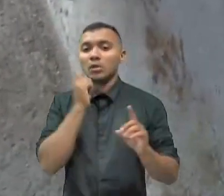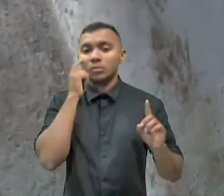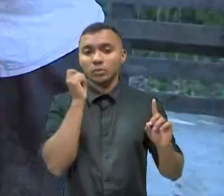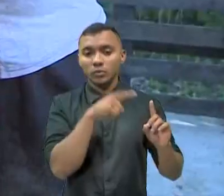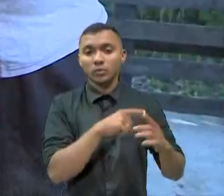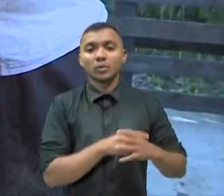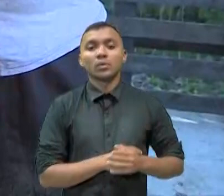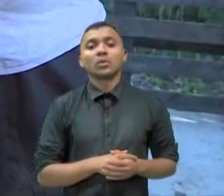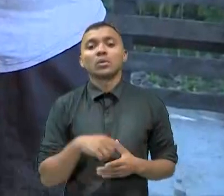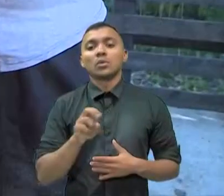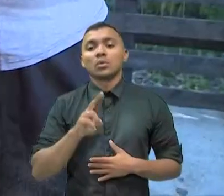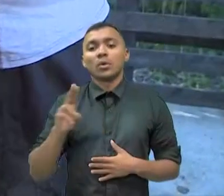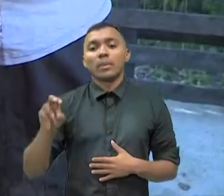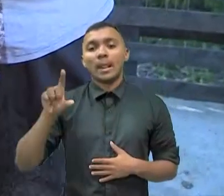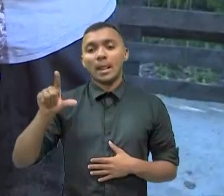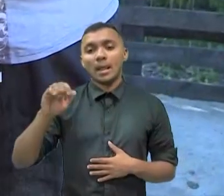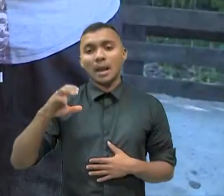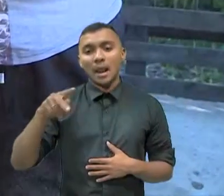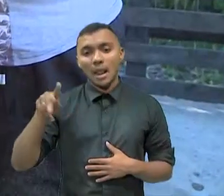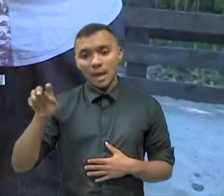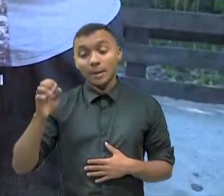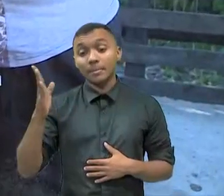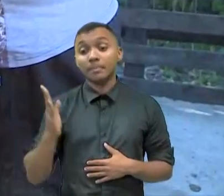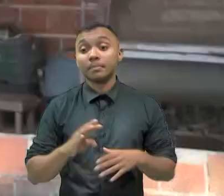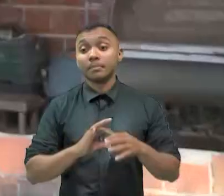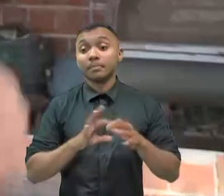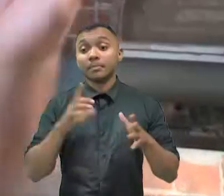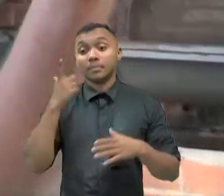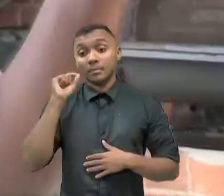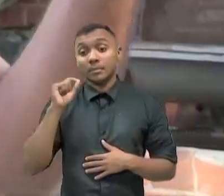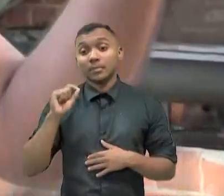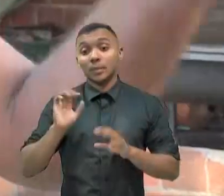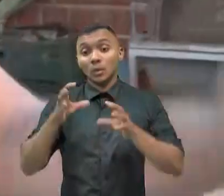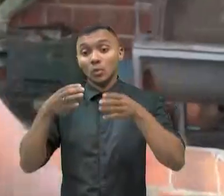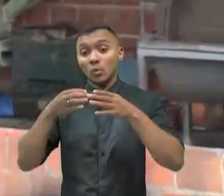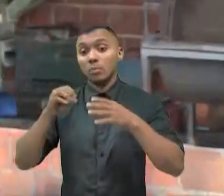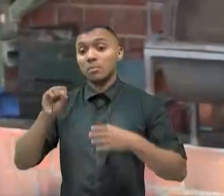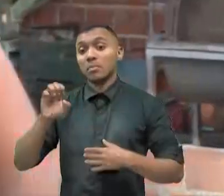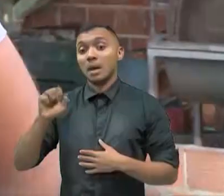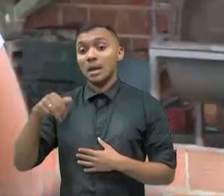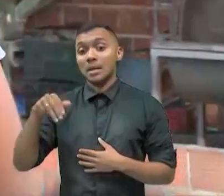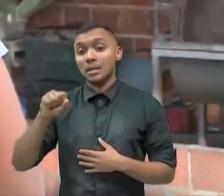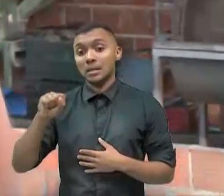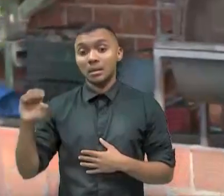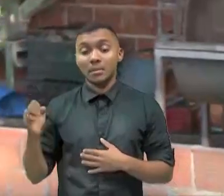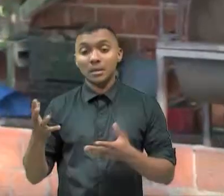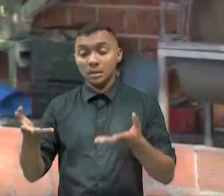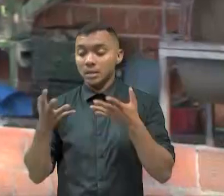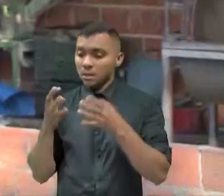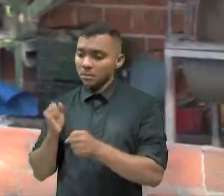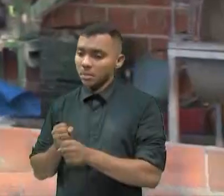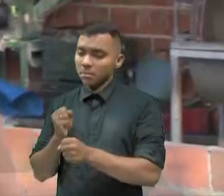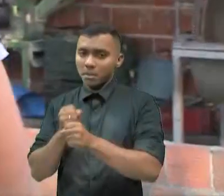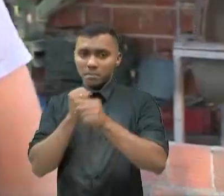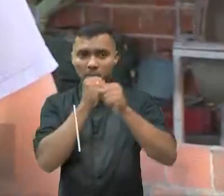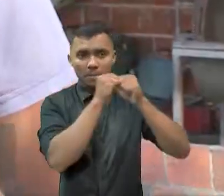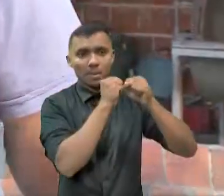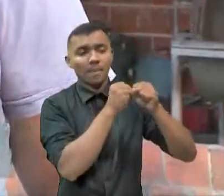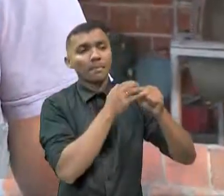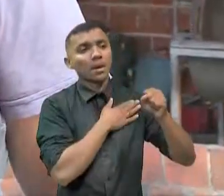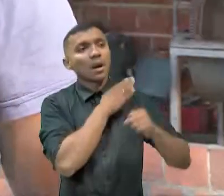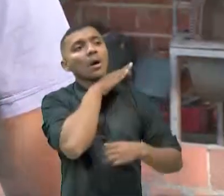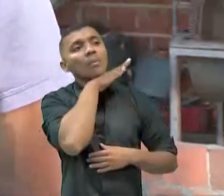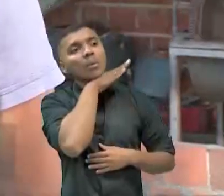conhecida como LAC, documento emitido pela SEMAS. Estou querendo construir aumentar meus porcos aí,